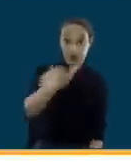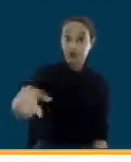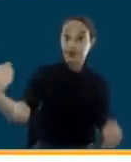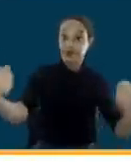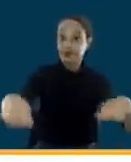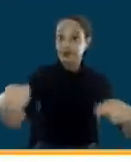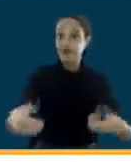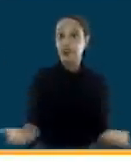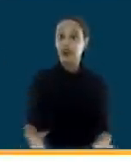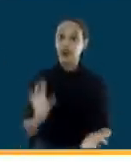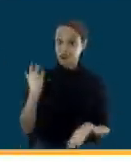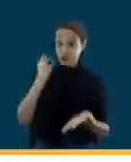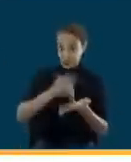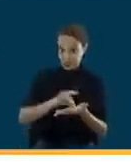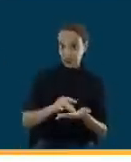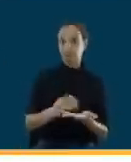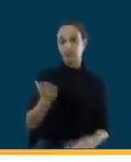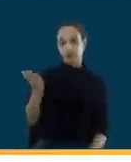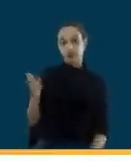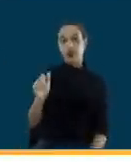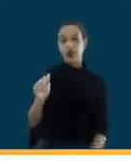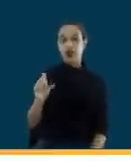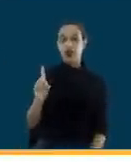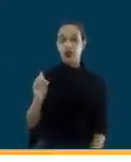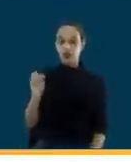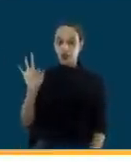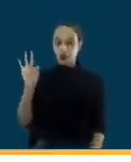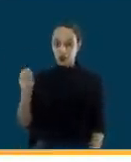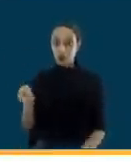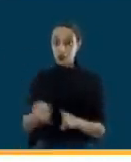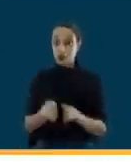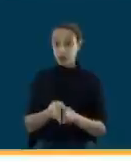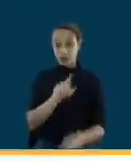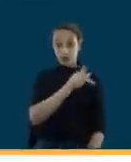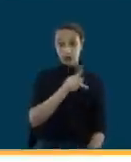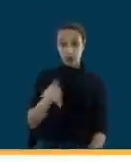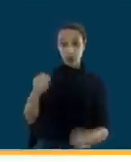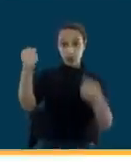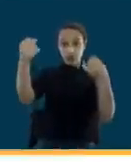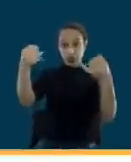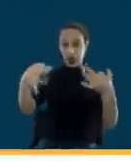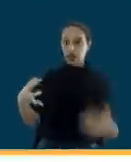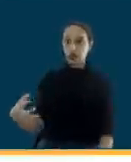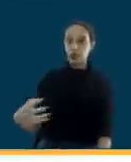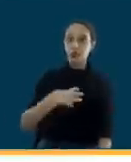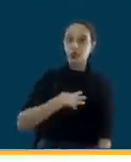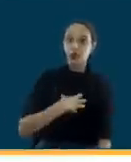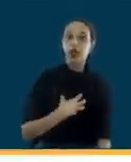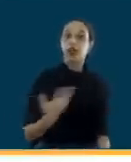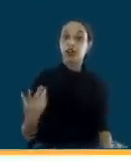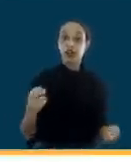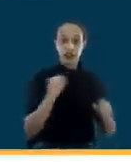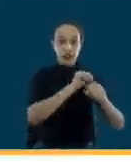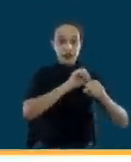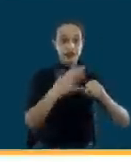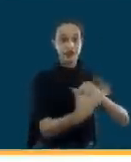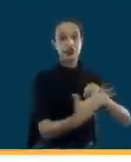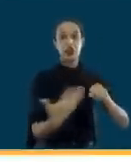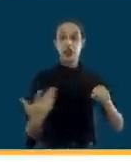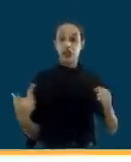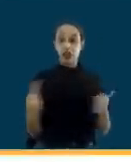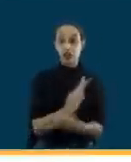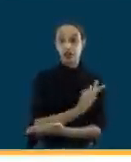o Adolfo, né, e o presidente trazem do impacto que a pandemia trouxe no